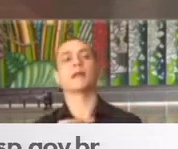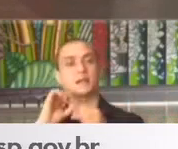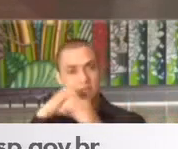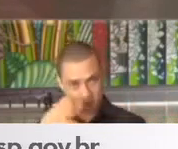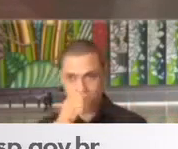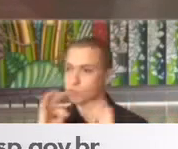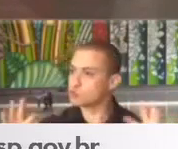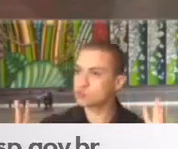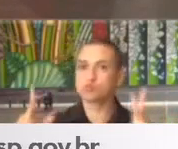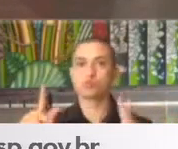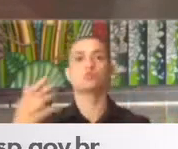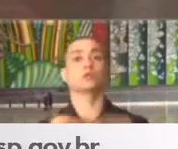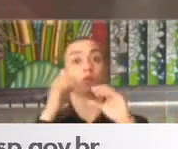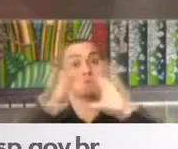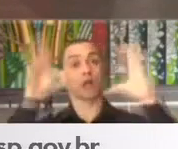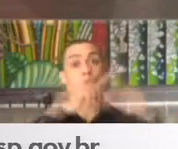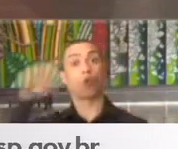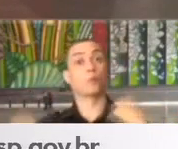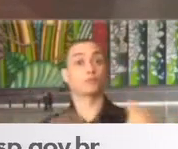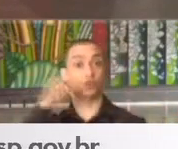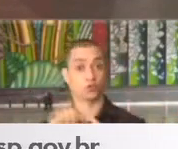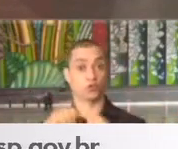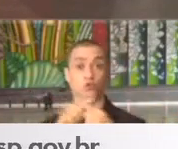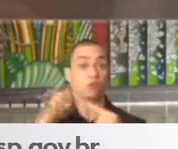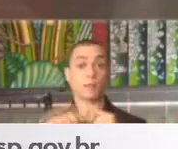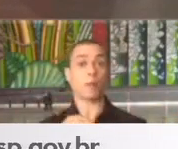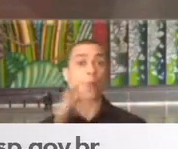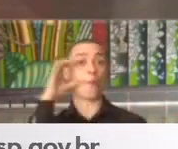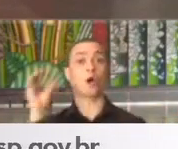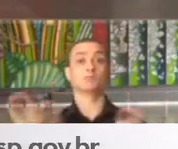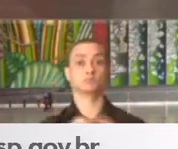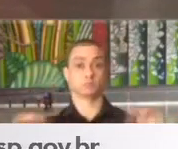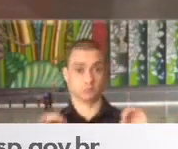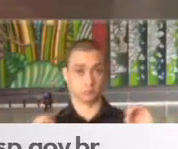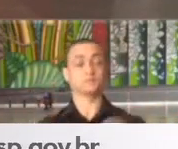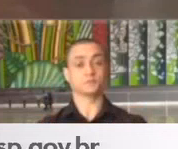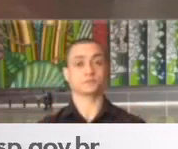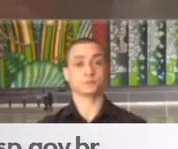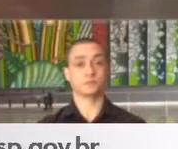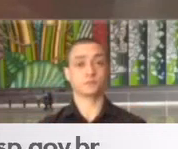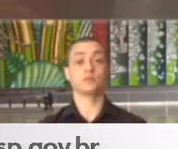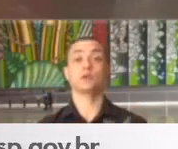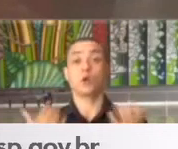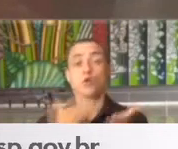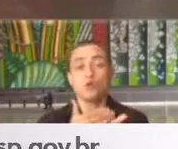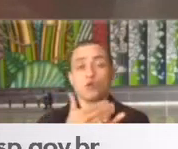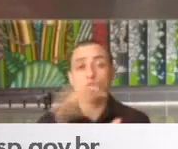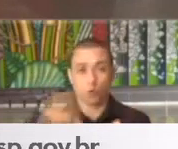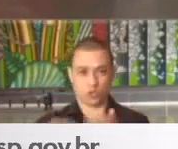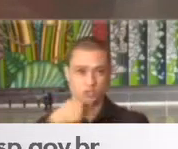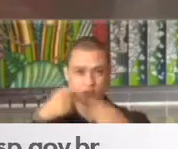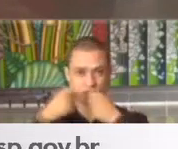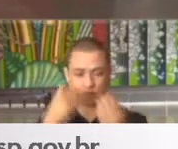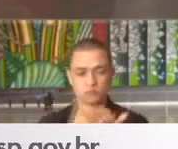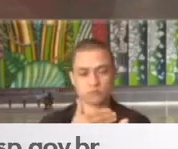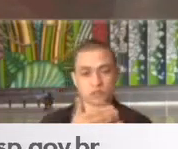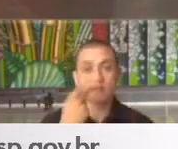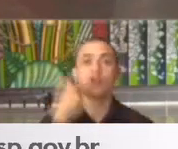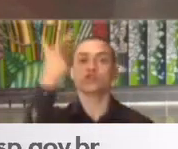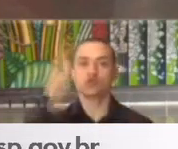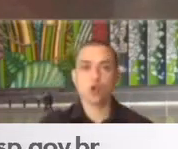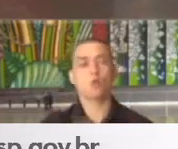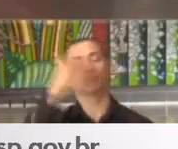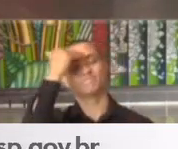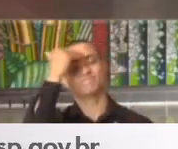forma clara, objetiva e transparente. Quero iniciar a coletiva de hoje renovando o agradecimento